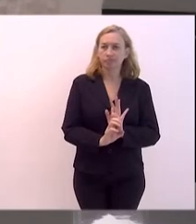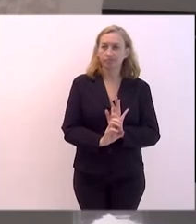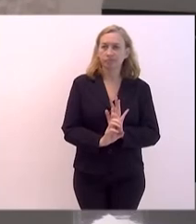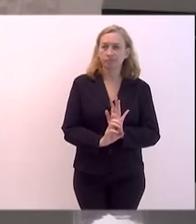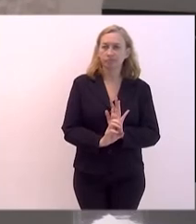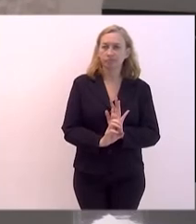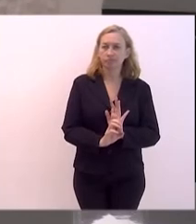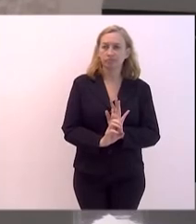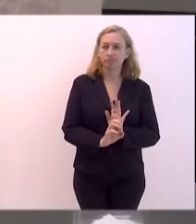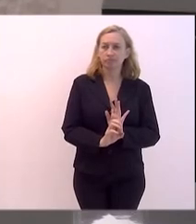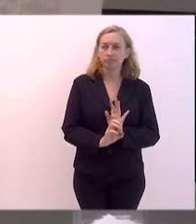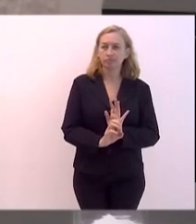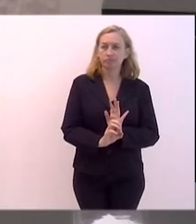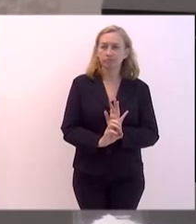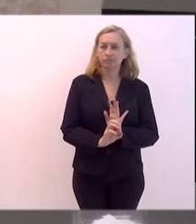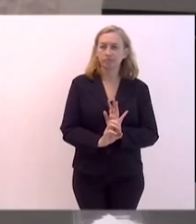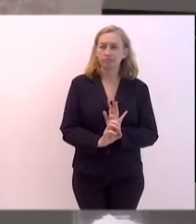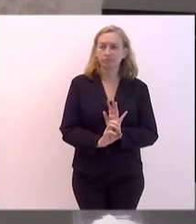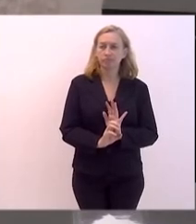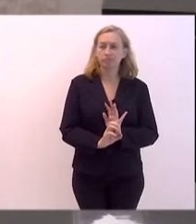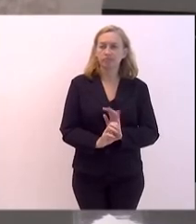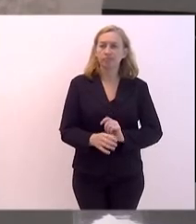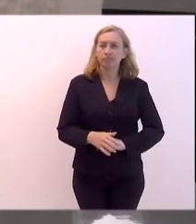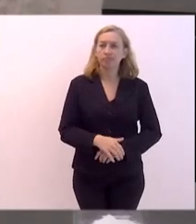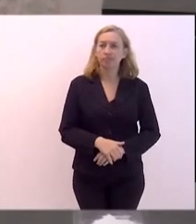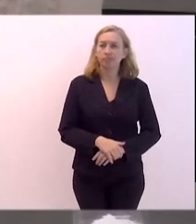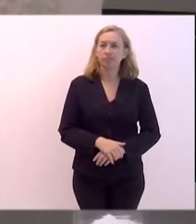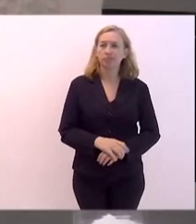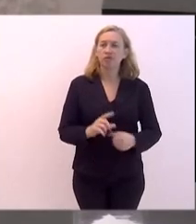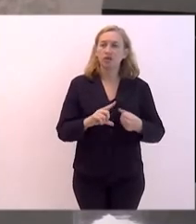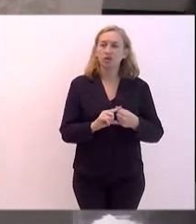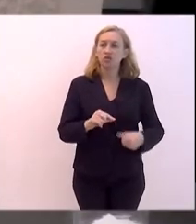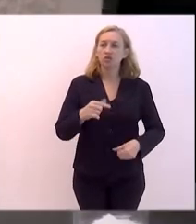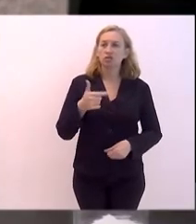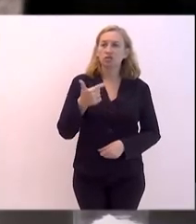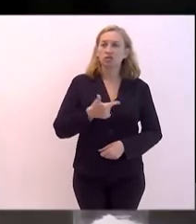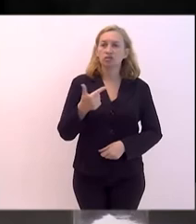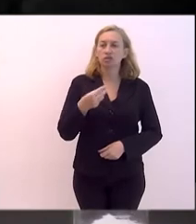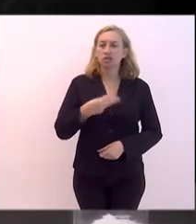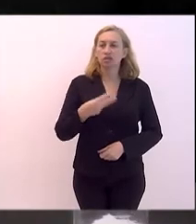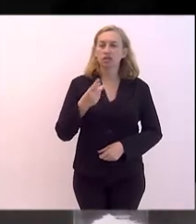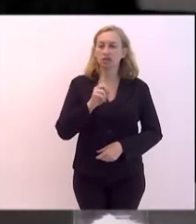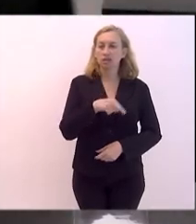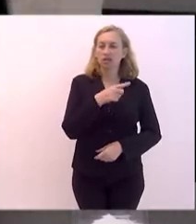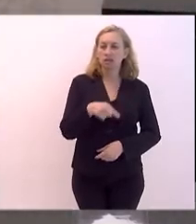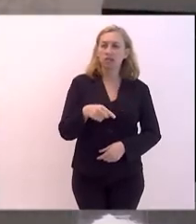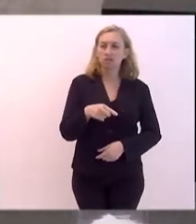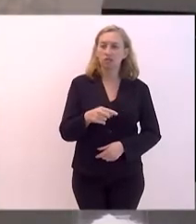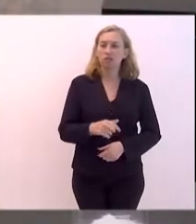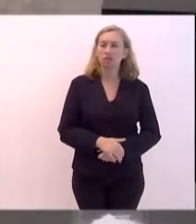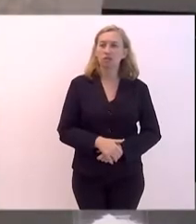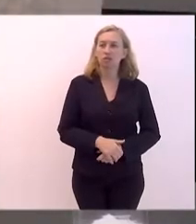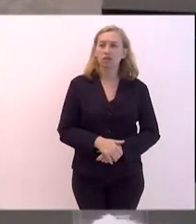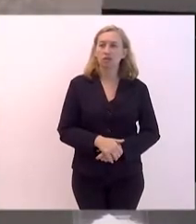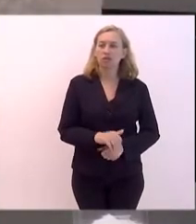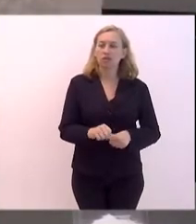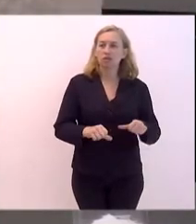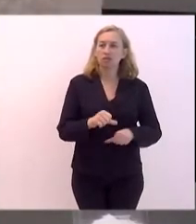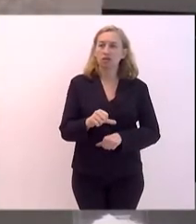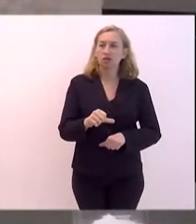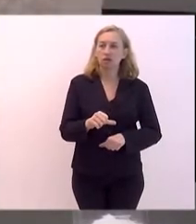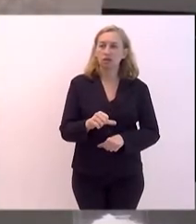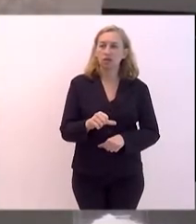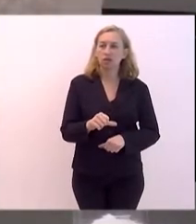com emendas, suprimindo o artigo 2º e 3º. E uma aditiva. Uma aditiva para trocar.